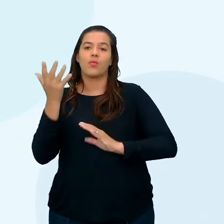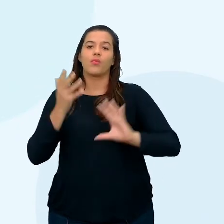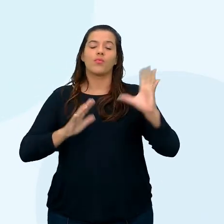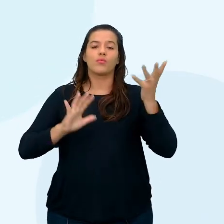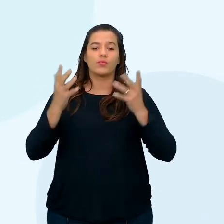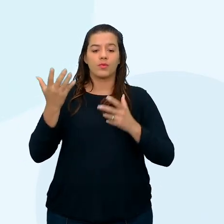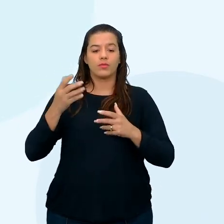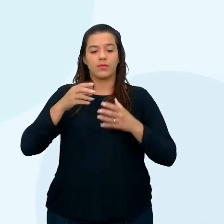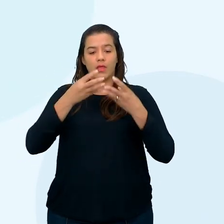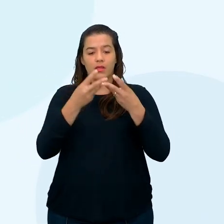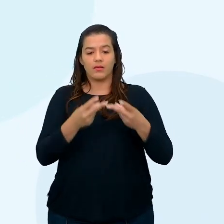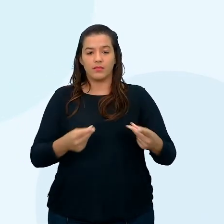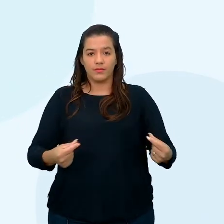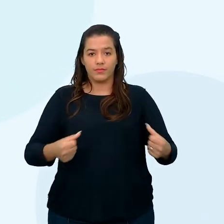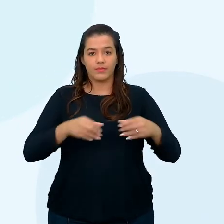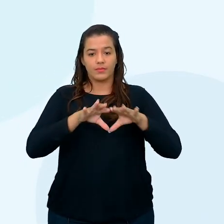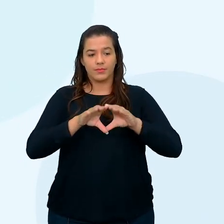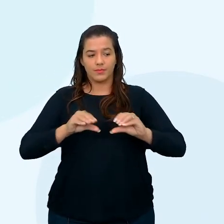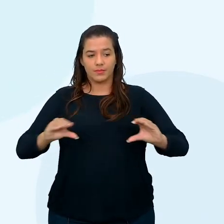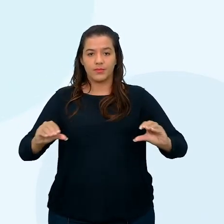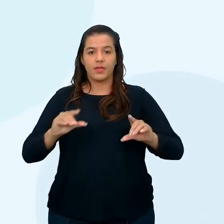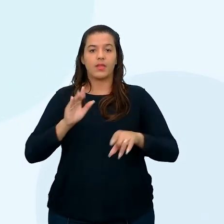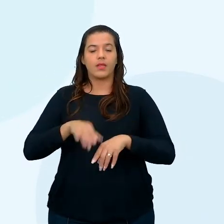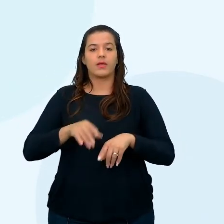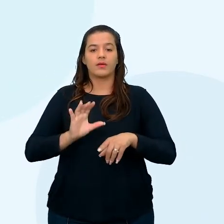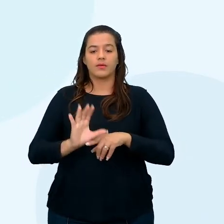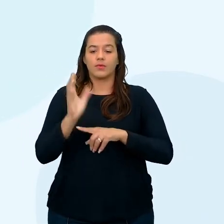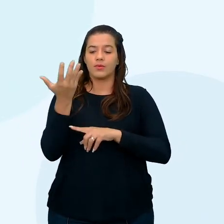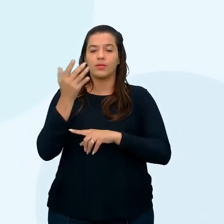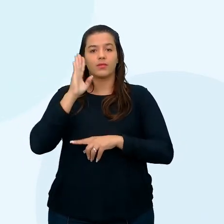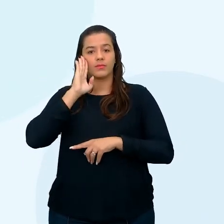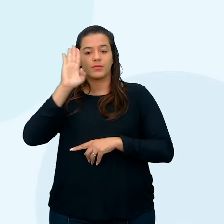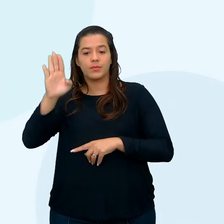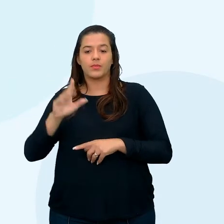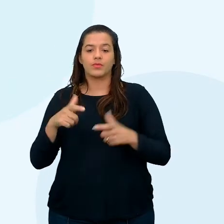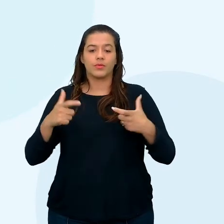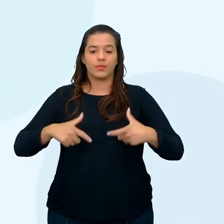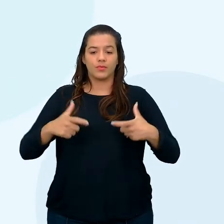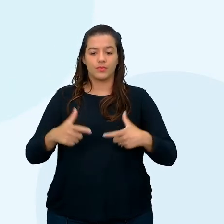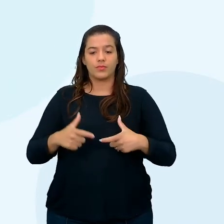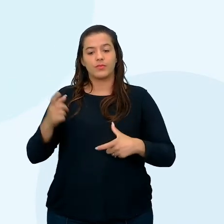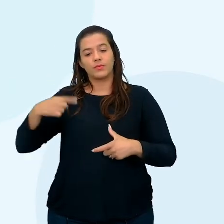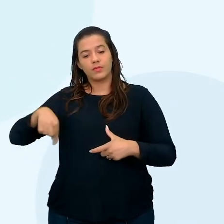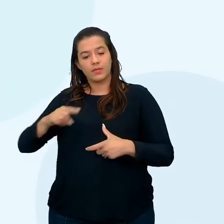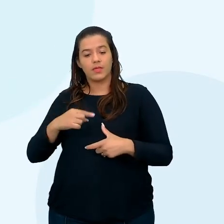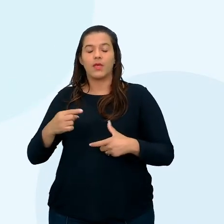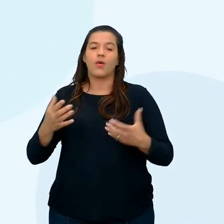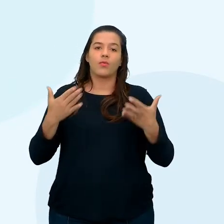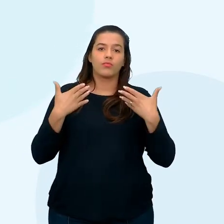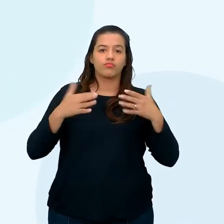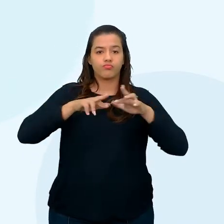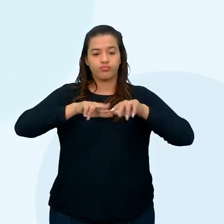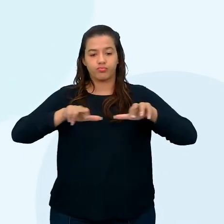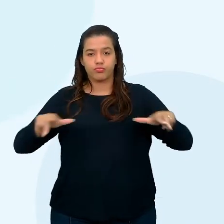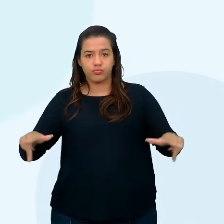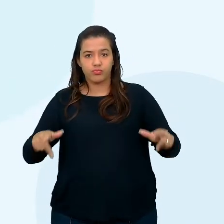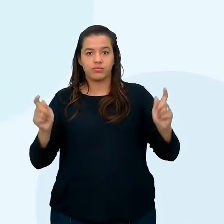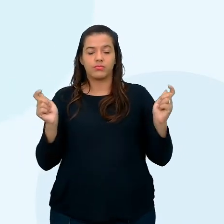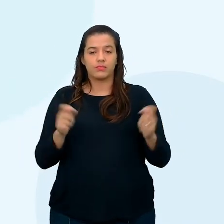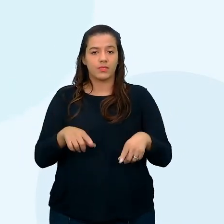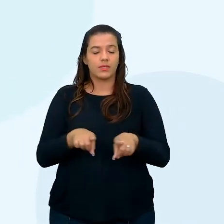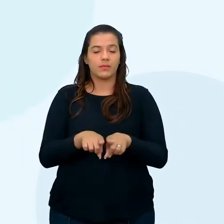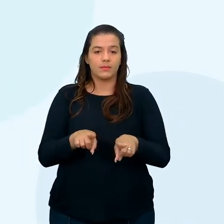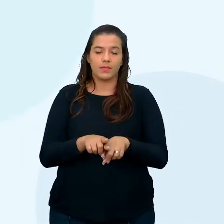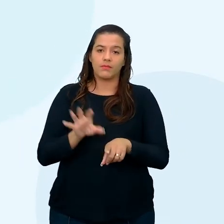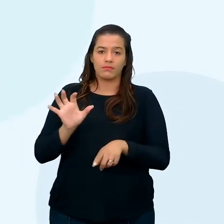essa fragmentação do solo, ela acontece principalmente, o intemperismo físico, por conta do clima, entre outros fatores